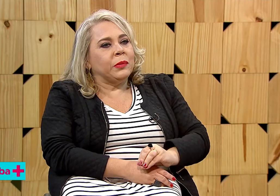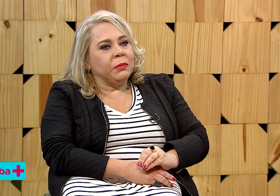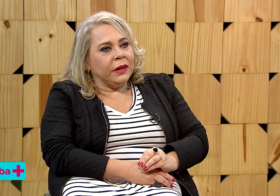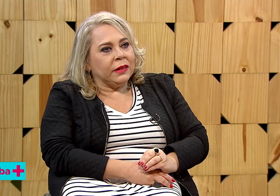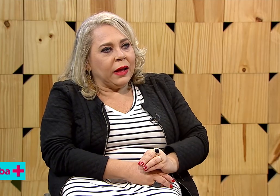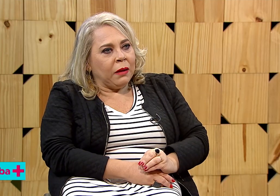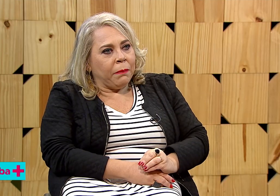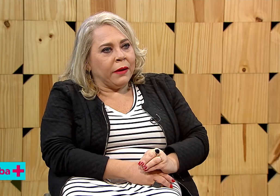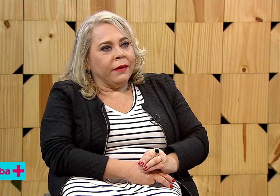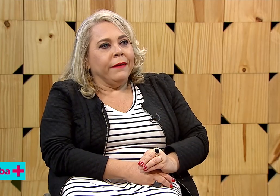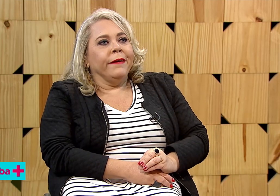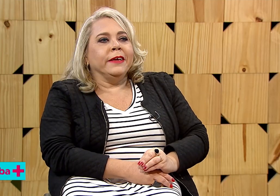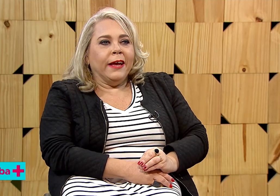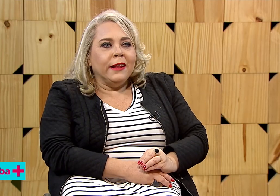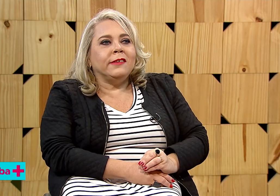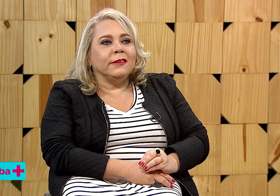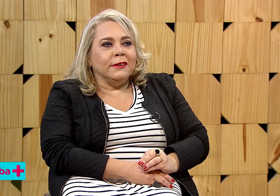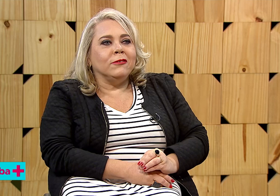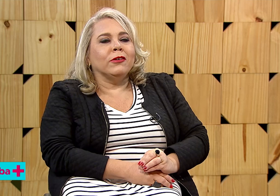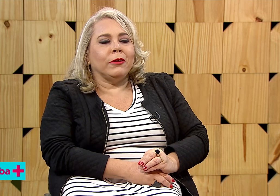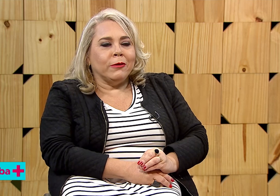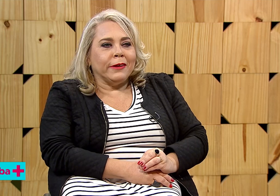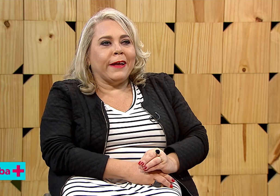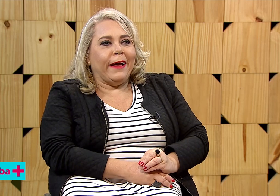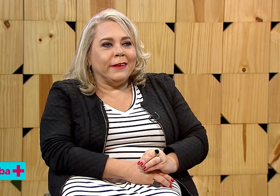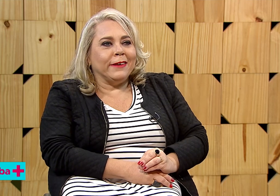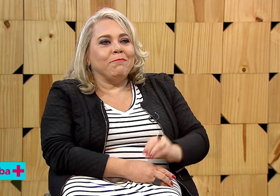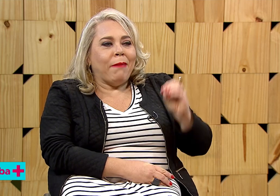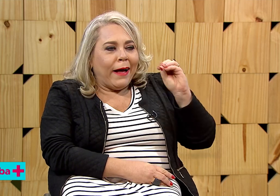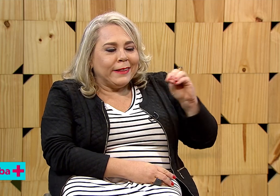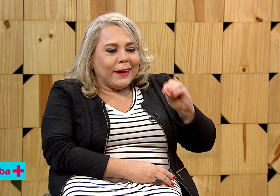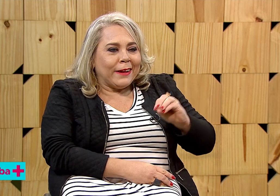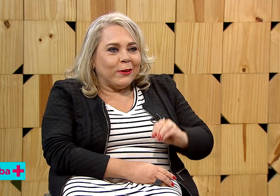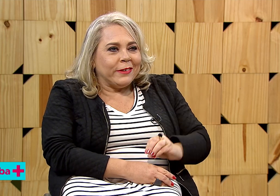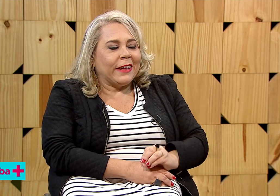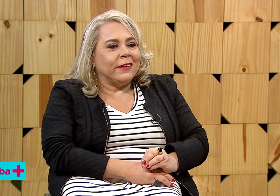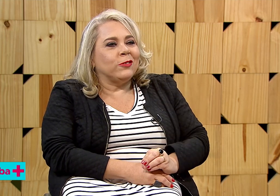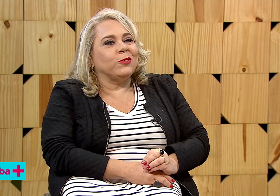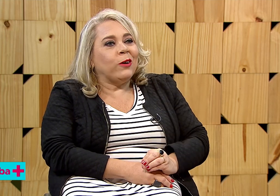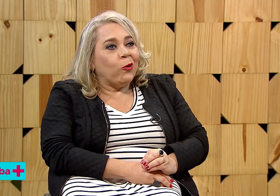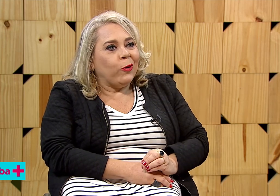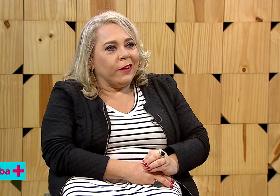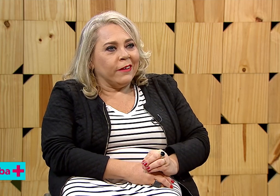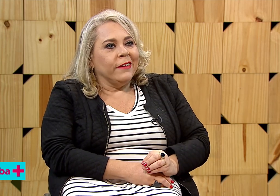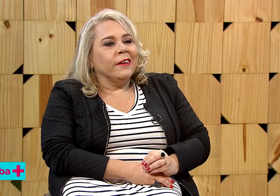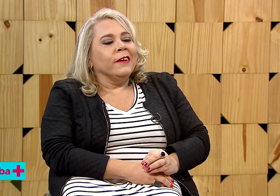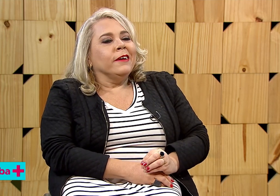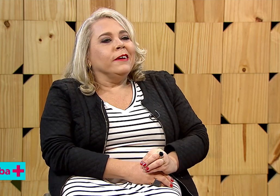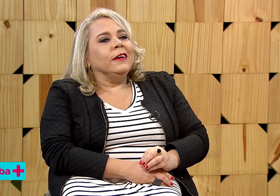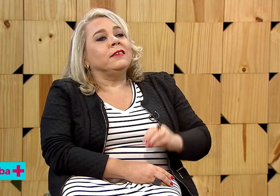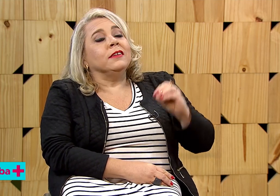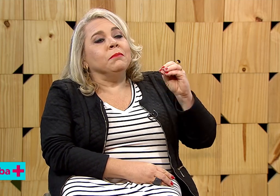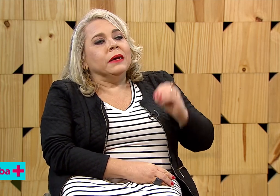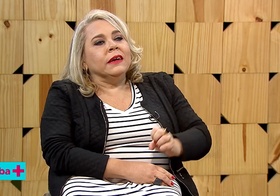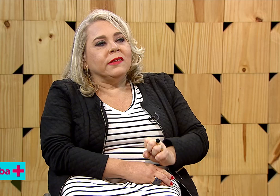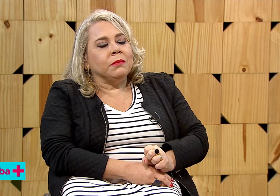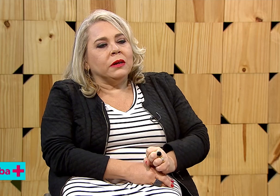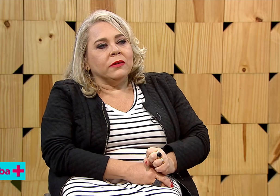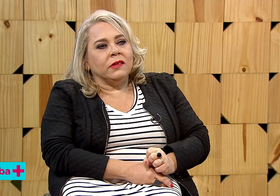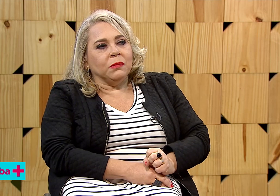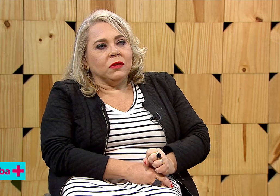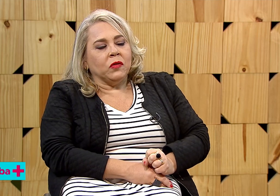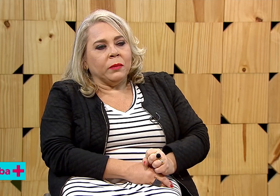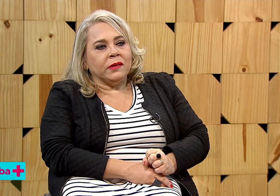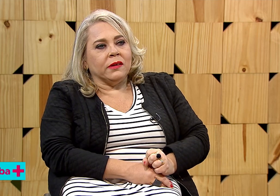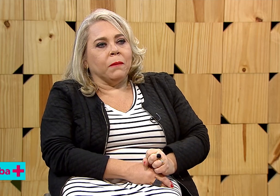também, nessa primeira etapa, e eles, sim, estão na nossa casa, batem lá na nossa casa toda hora. E eles também